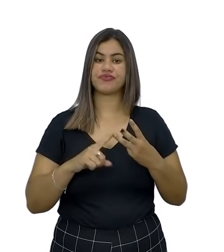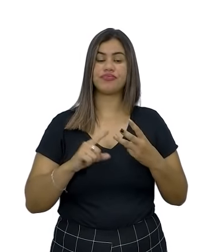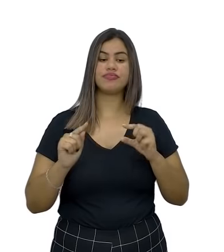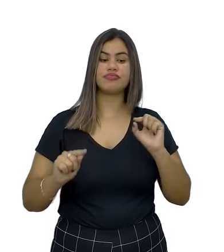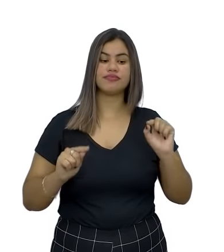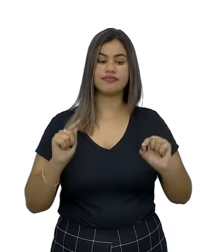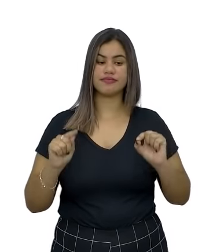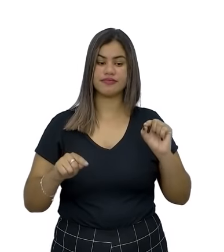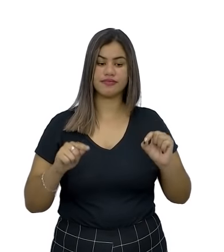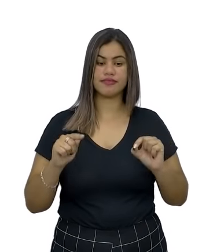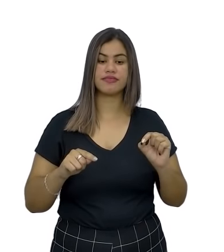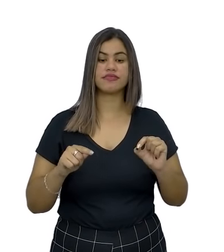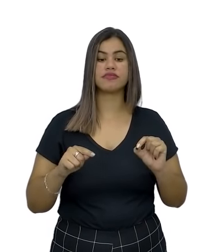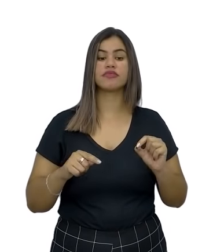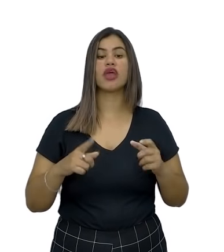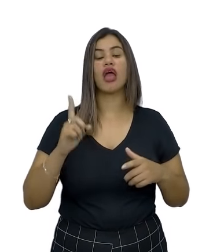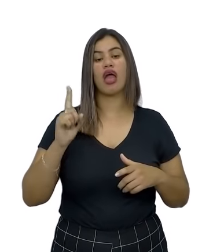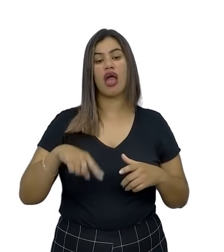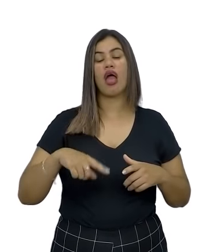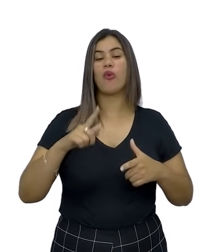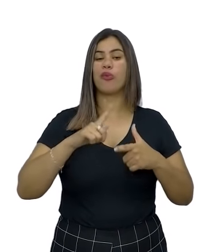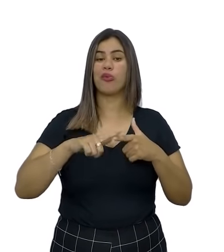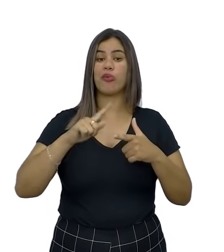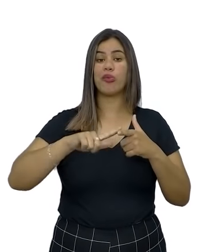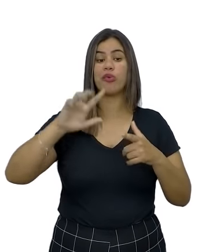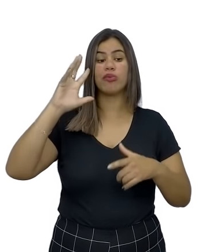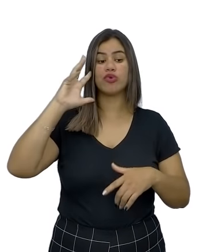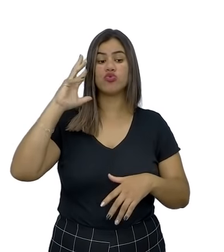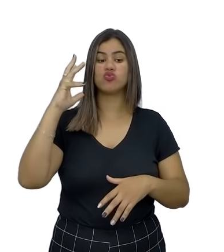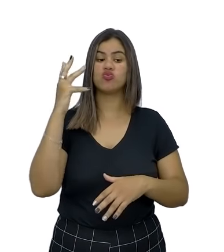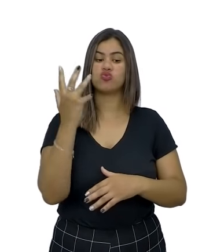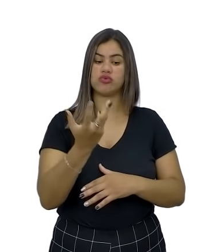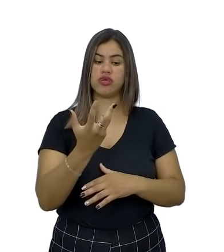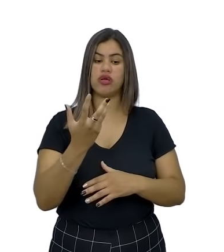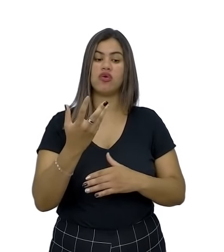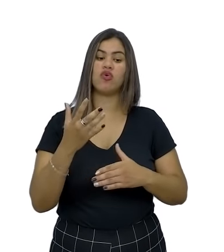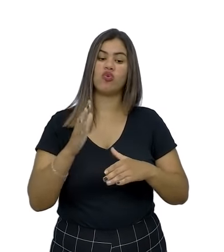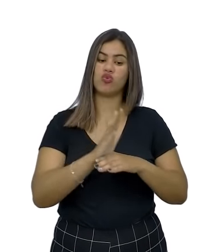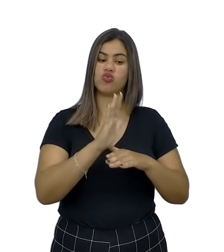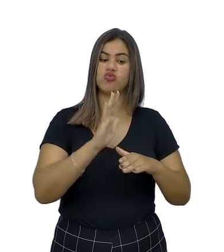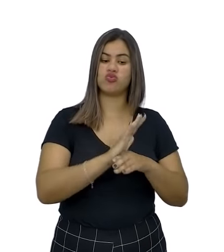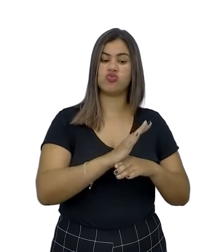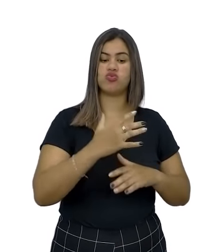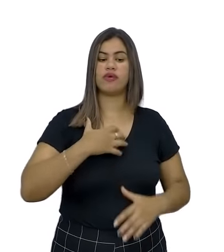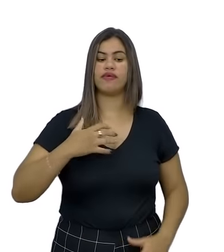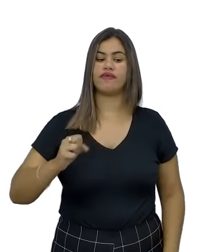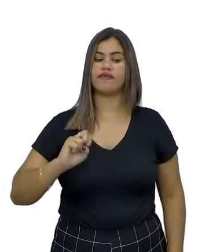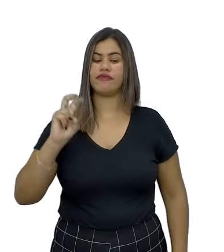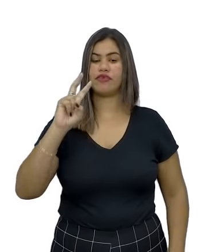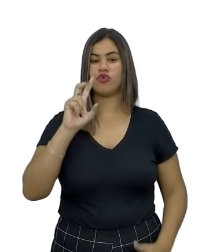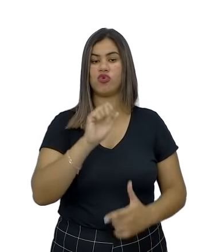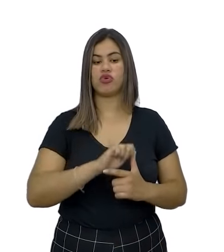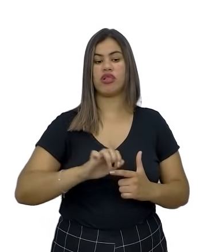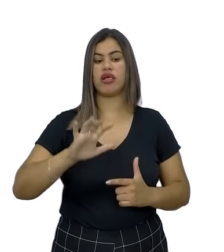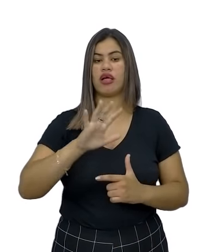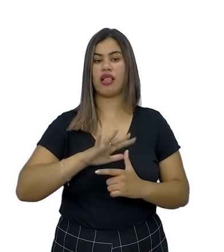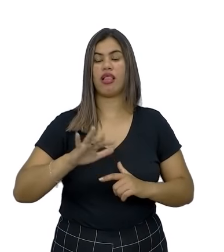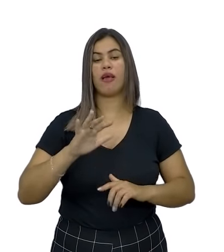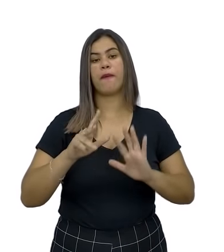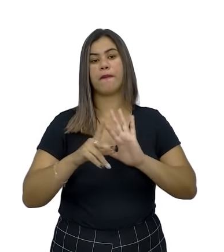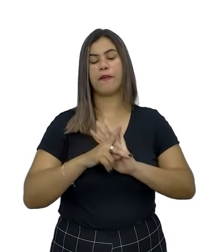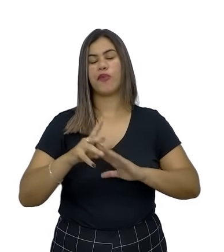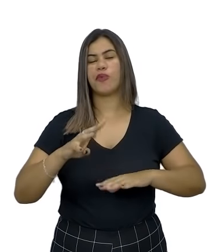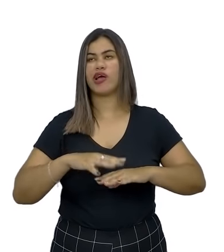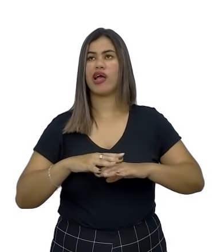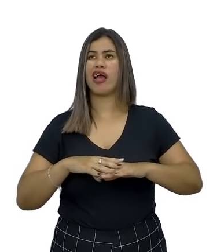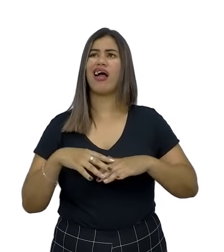pouquinho sobre as resoluções de problemas, as contribuições e valores importantes para o letramento matemático. Aí vocês vão falar